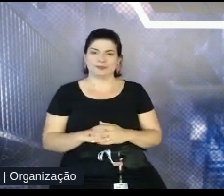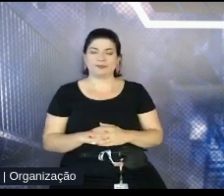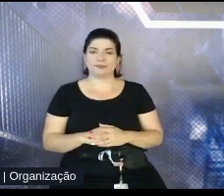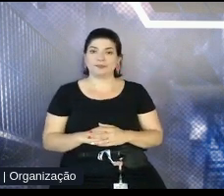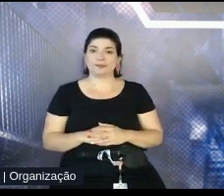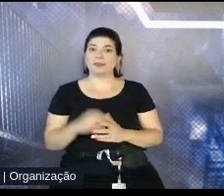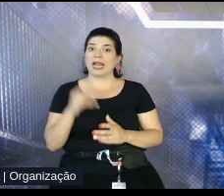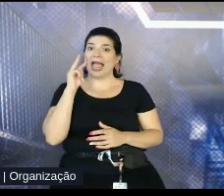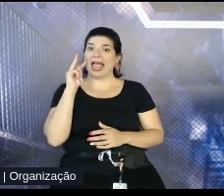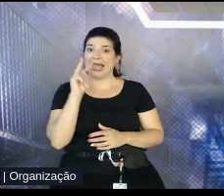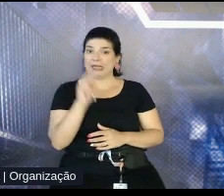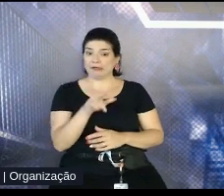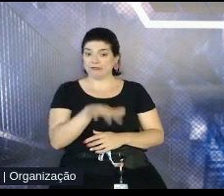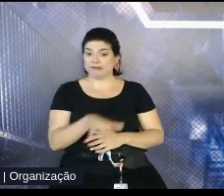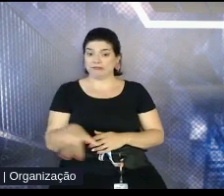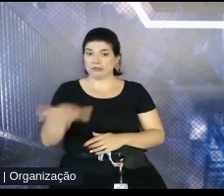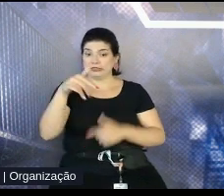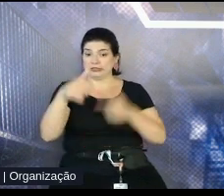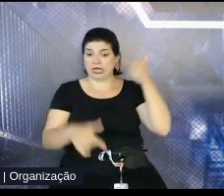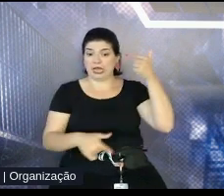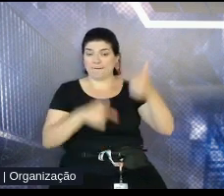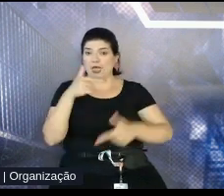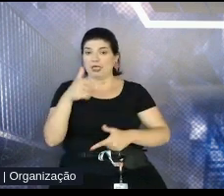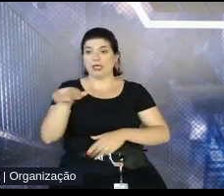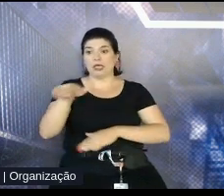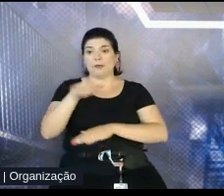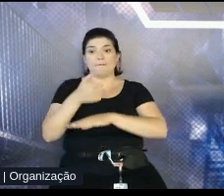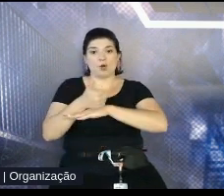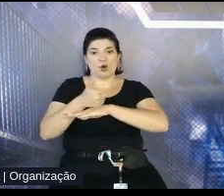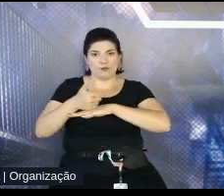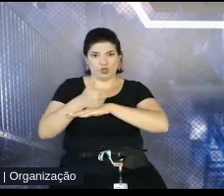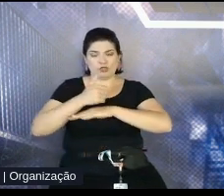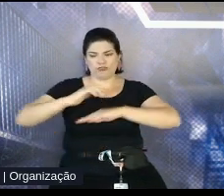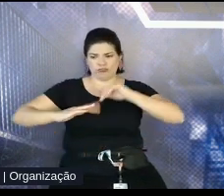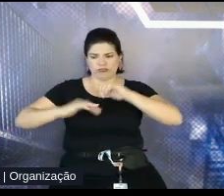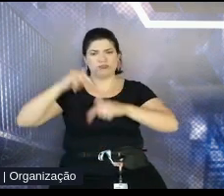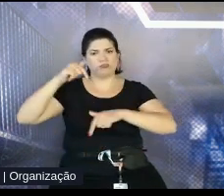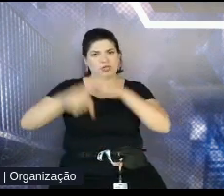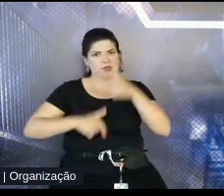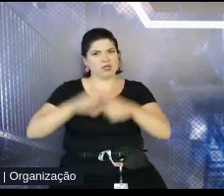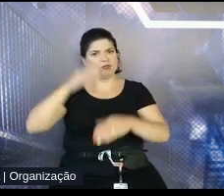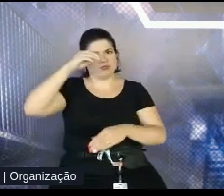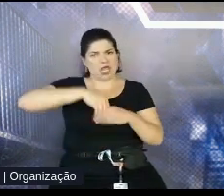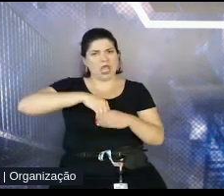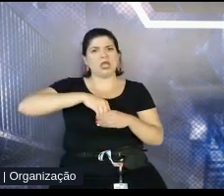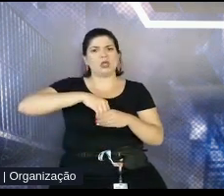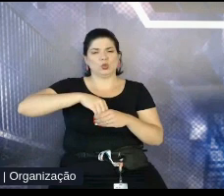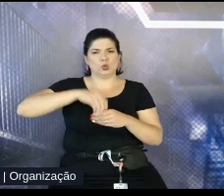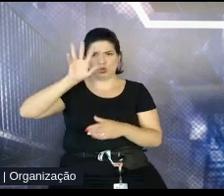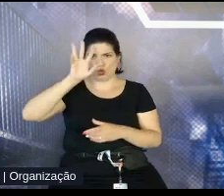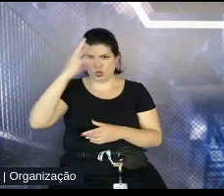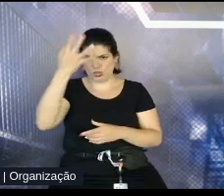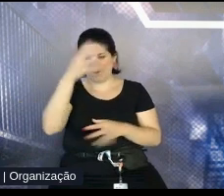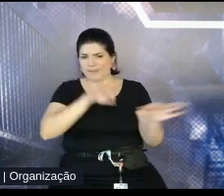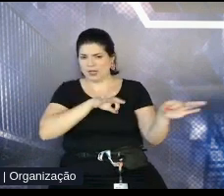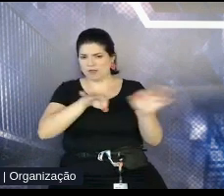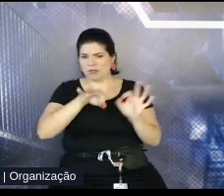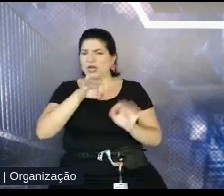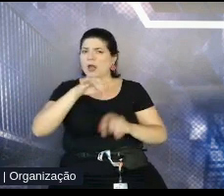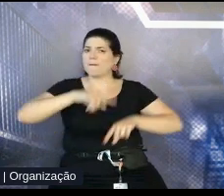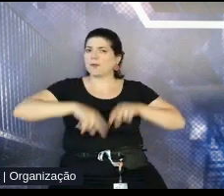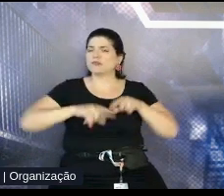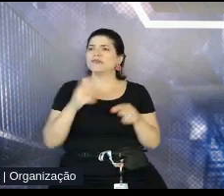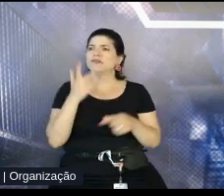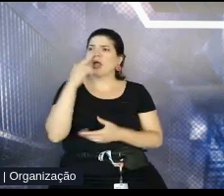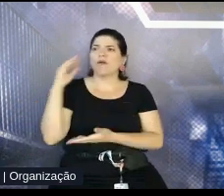para nível de mercado de trabalho, para os profissionais que estão atuando no desenvolvimento dessas soluções, a gente percebe que há uma enorme